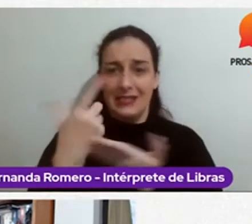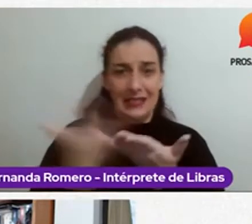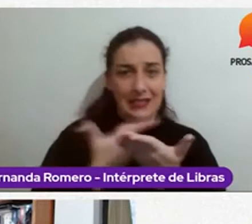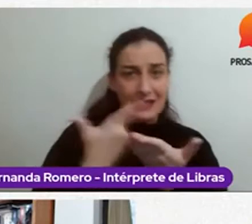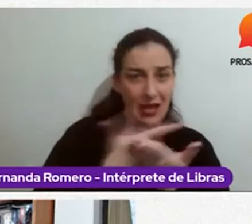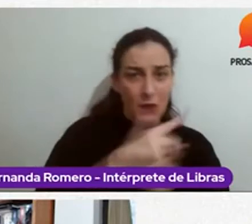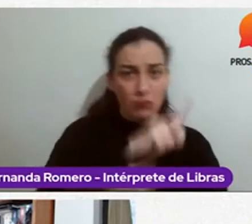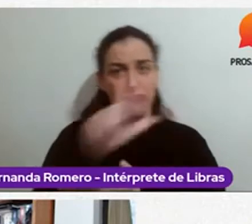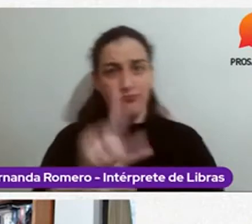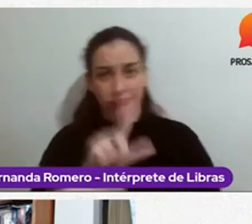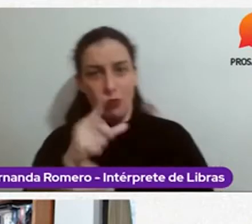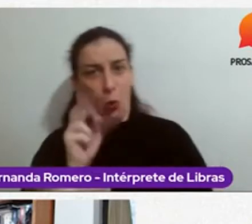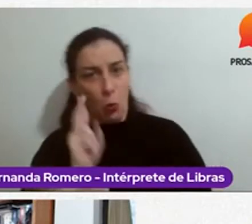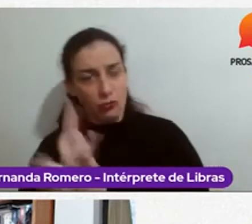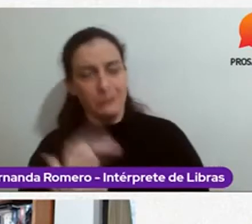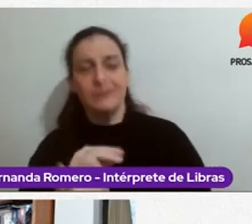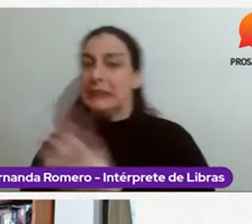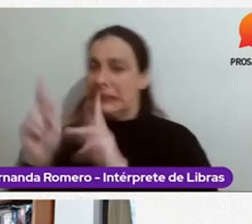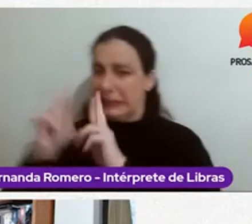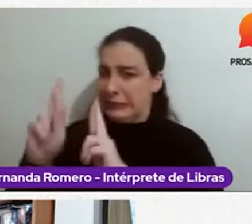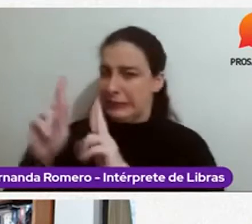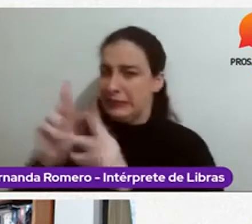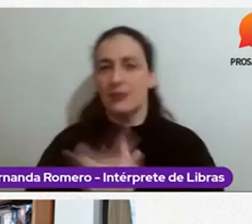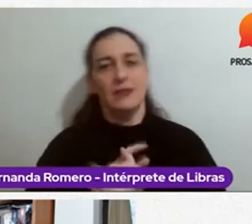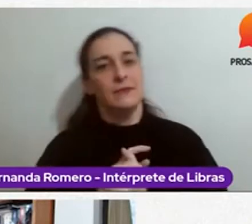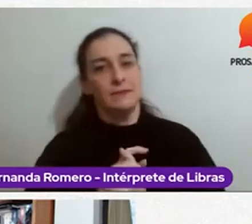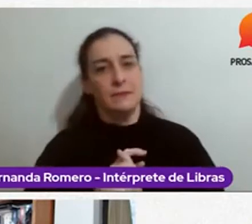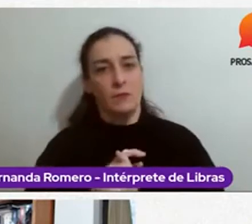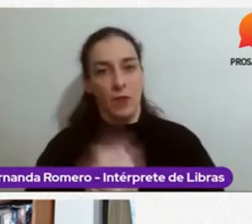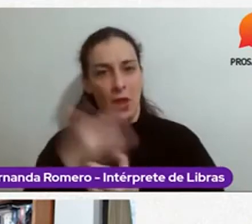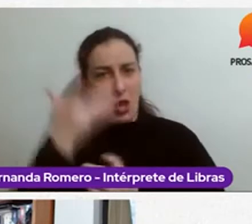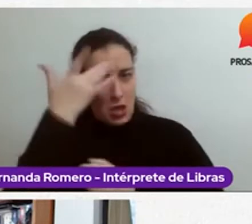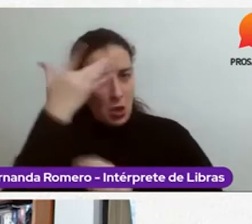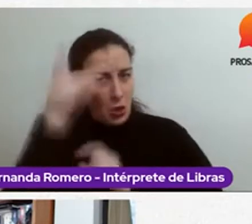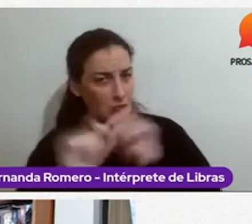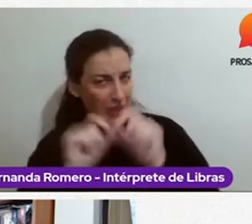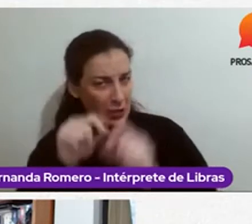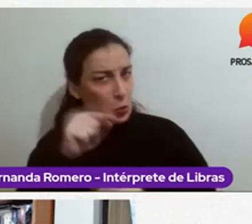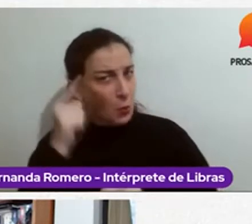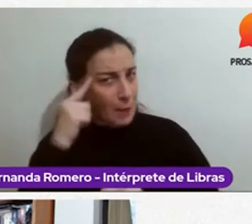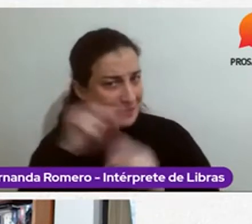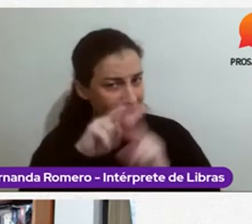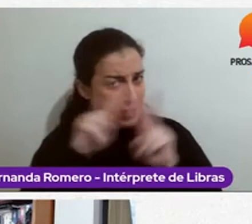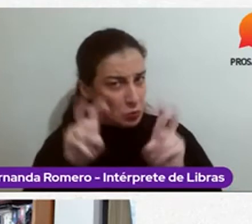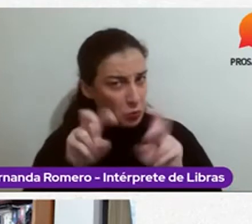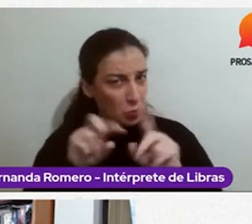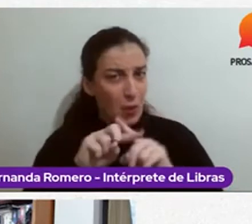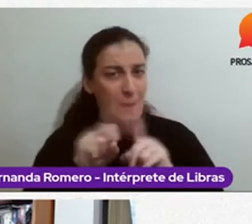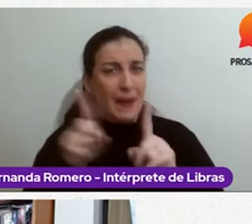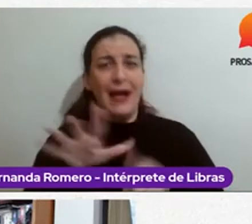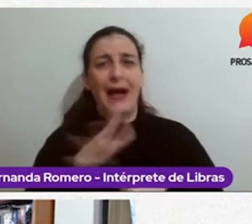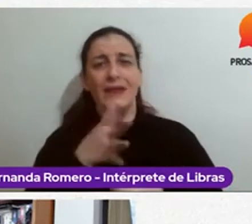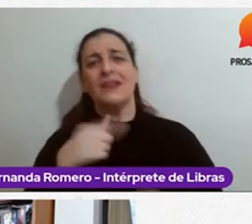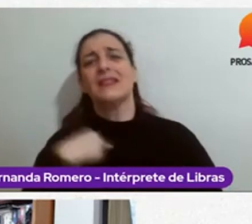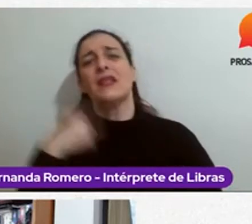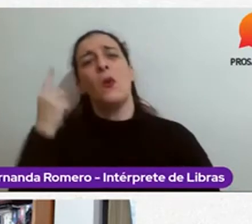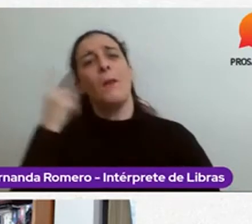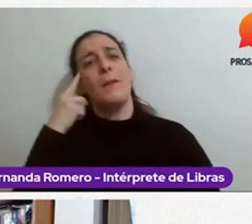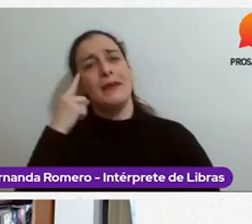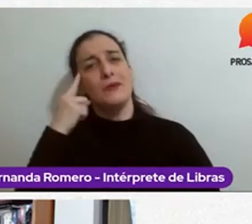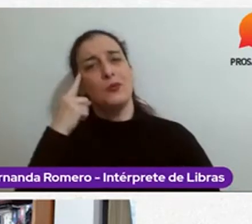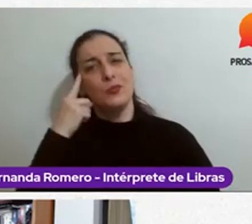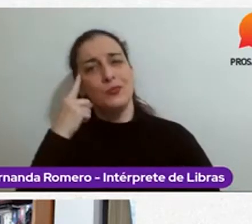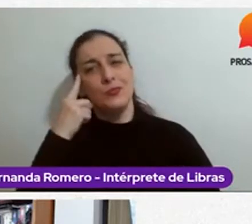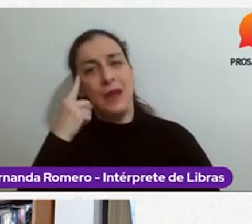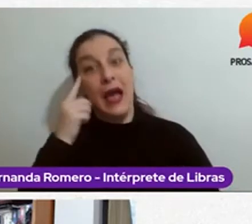Depois. Tomara. E até por uma questão, eu não sei o que tu pensa sobre isso, mas eu, às vezes, tenho refletido sobre o tempo que a